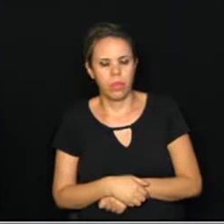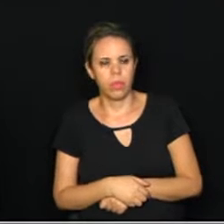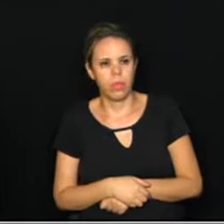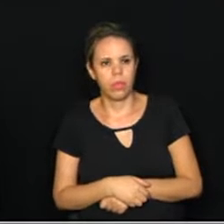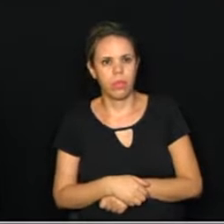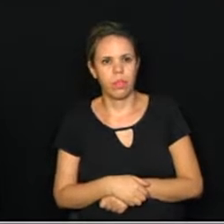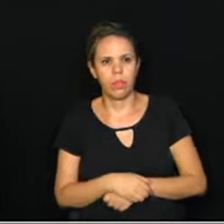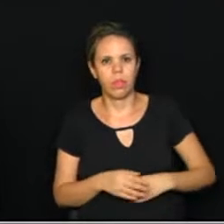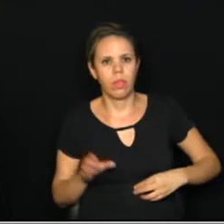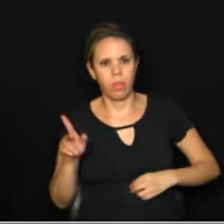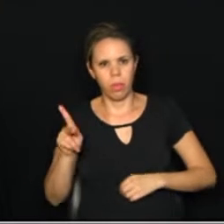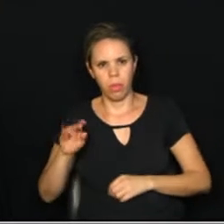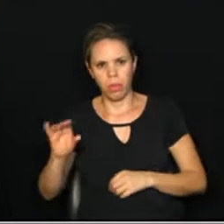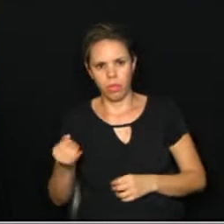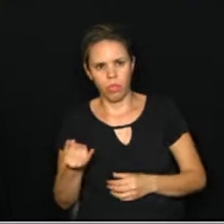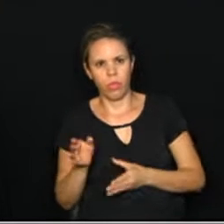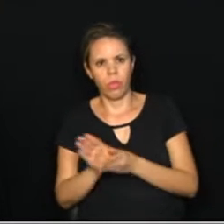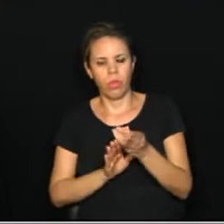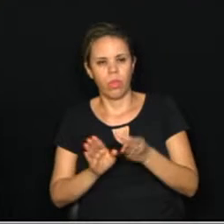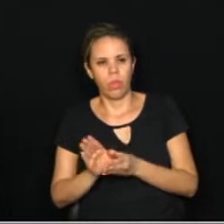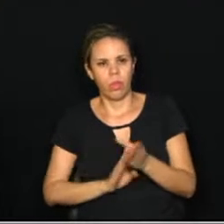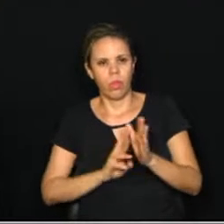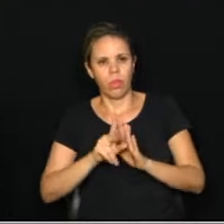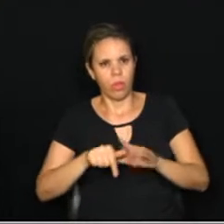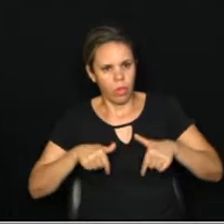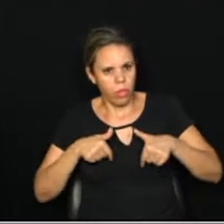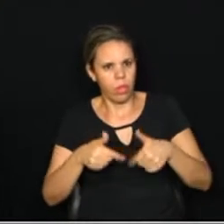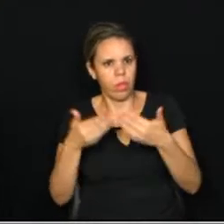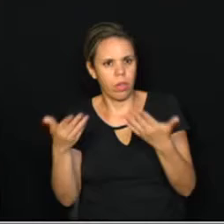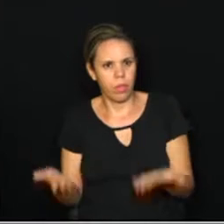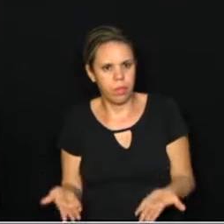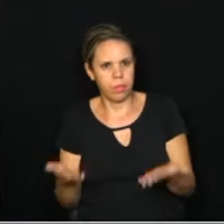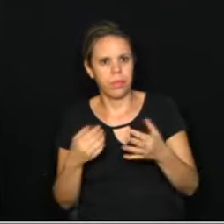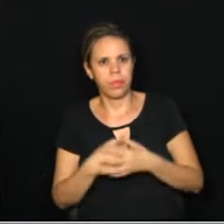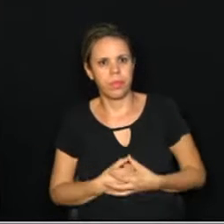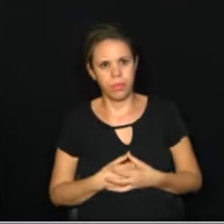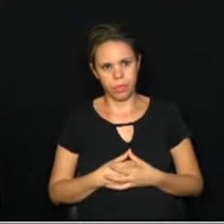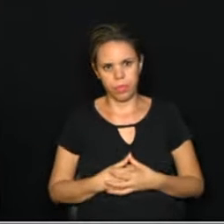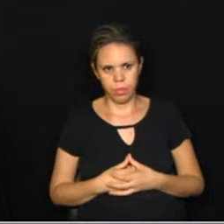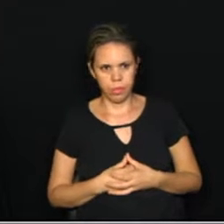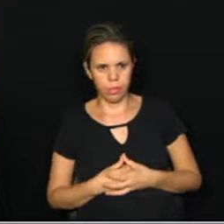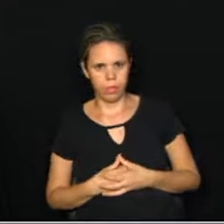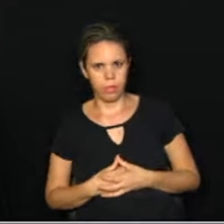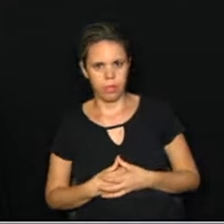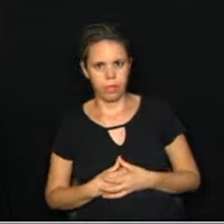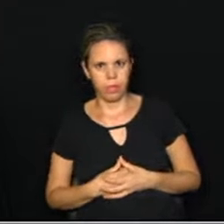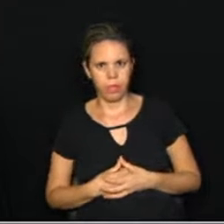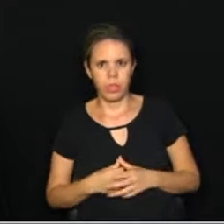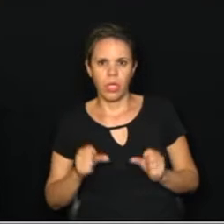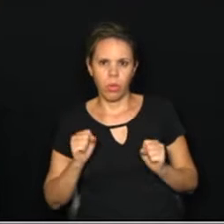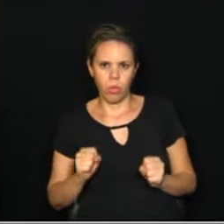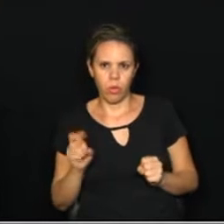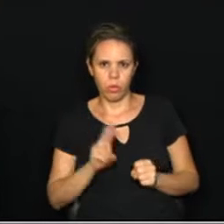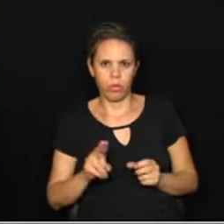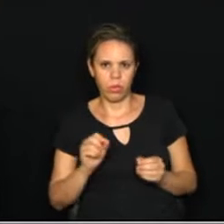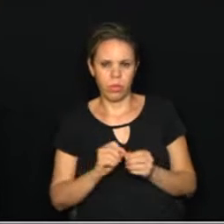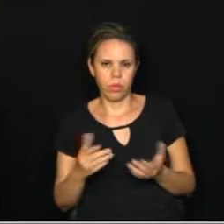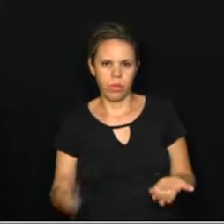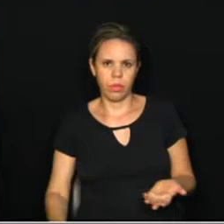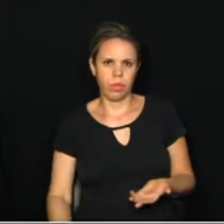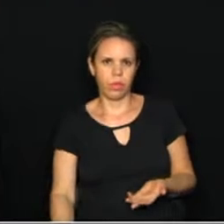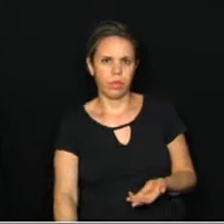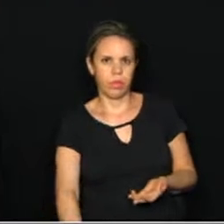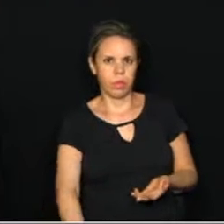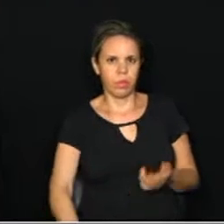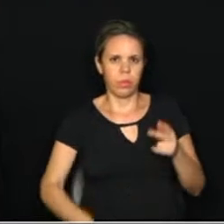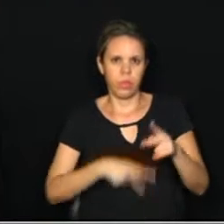consórcio PCJ, ele recomenda uma série de ações e diretrizes, tanto que podem ser executadas pela